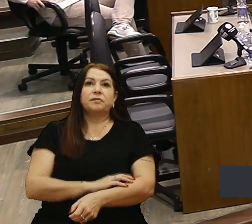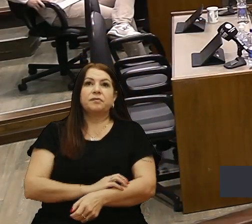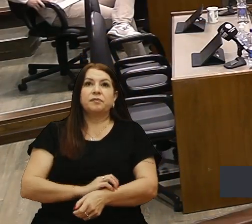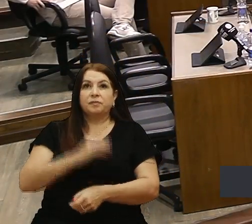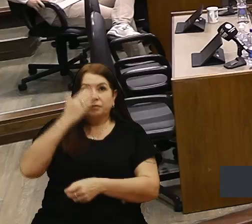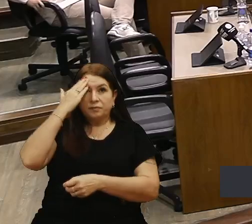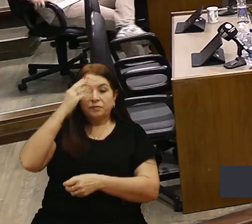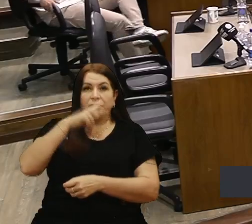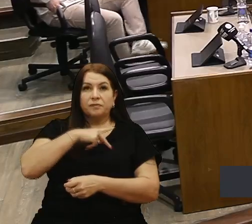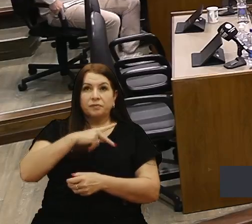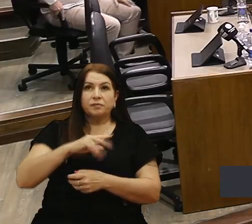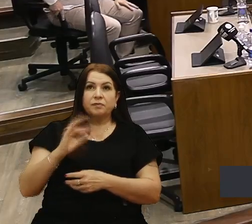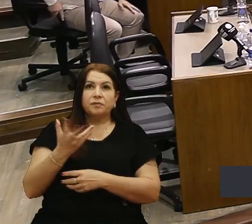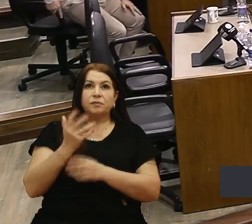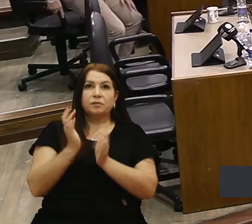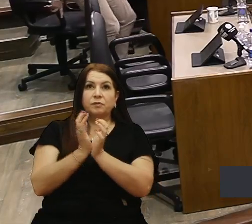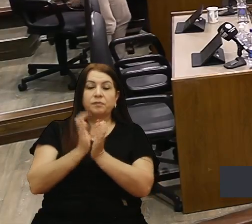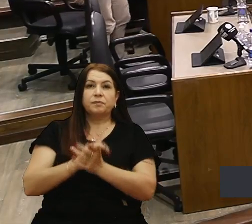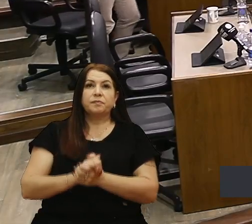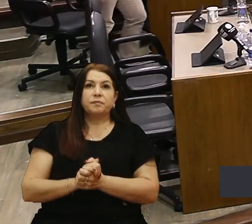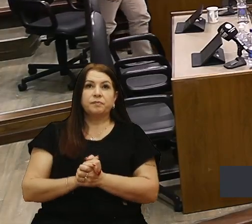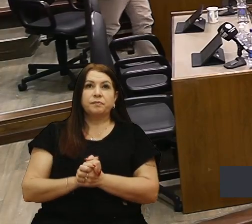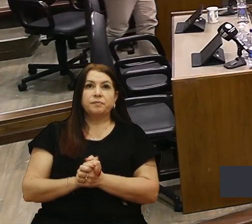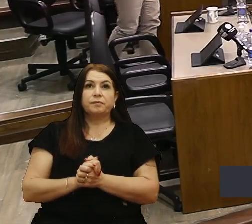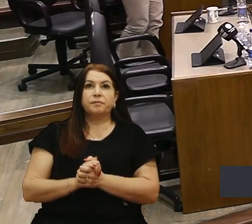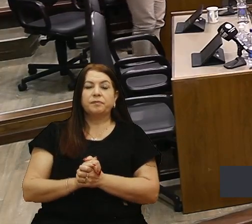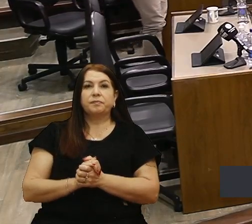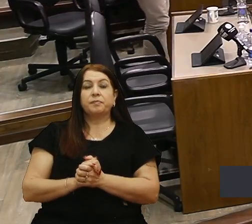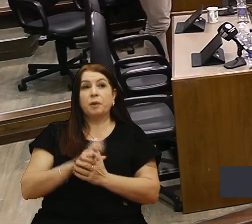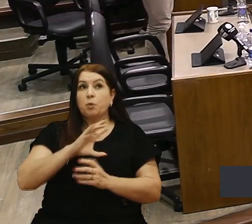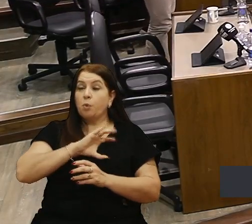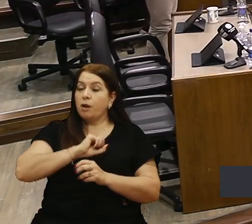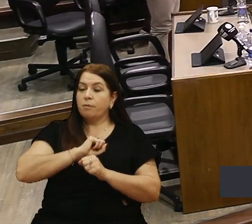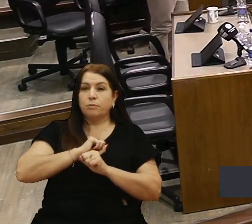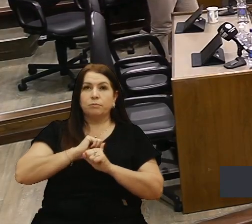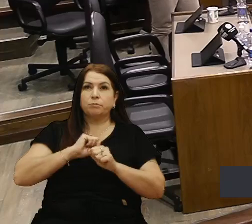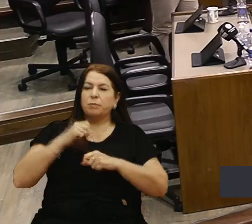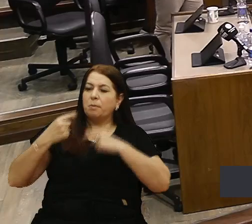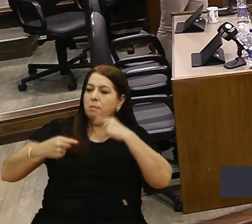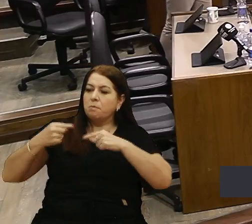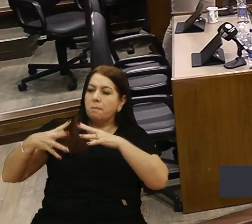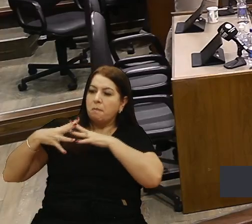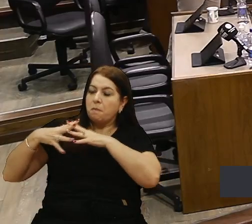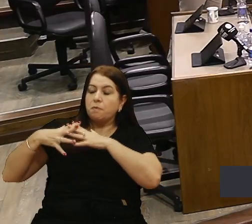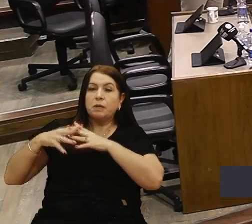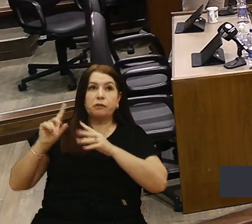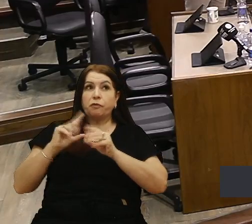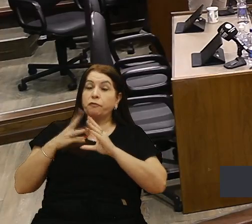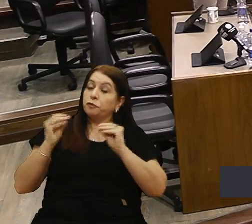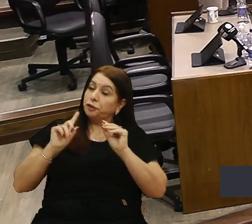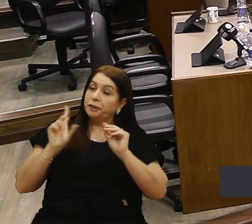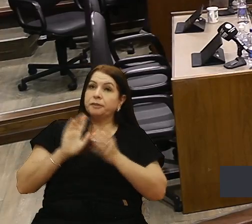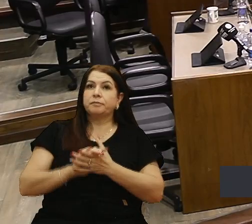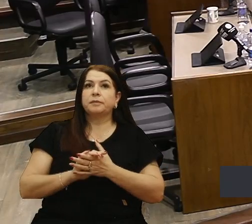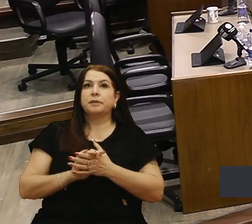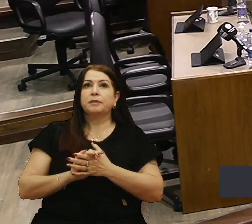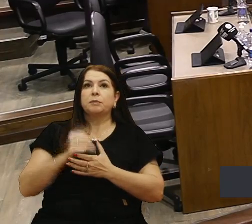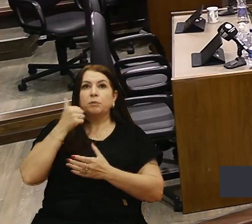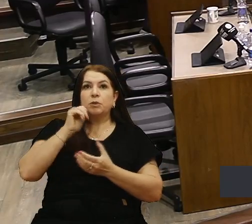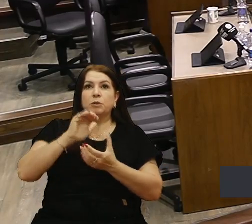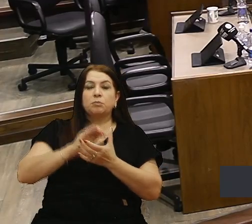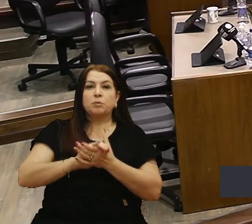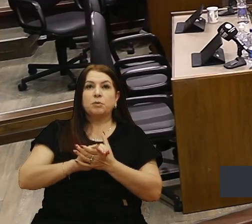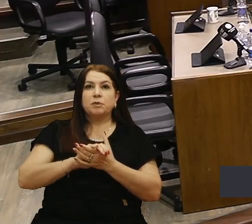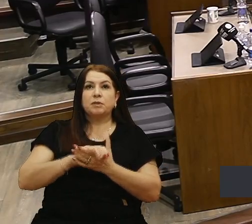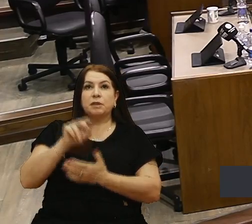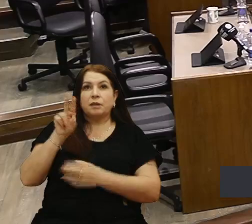Obrigado, presidente, demais colegas. Eu adoro uma repercussão, uma briga, uma polêmica, então não vou fugir dessa. Minha esposa está até lá no plantão